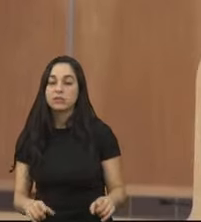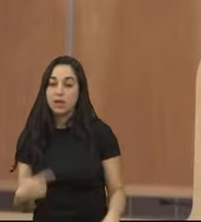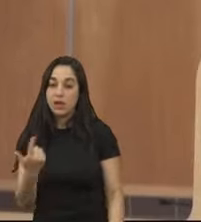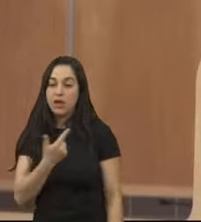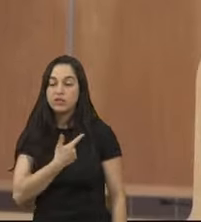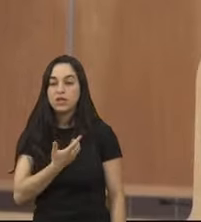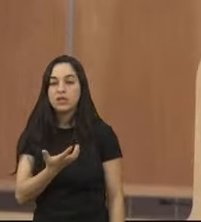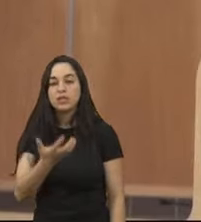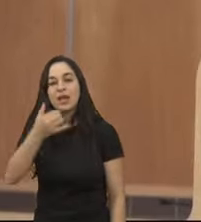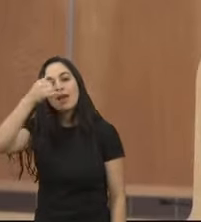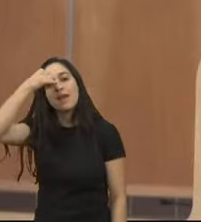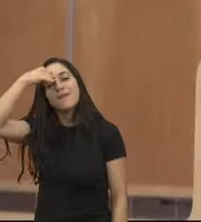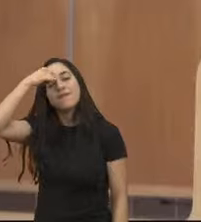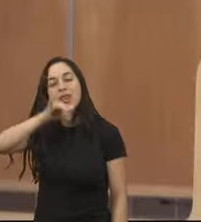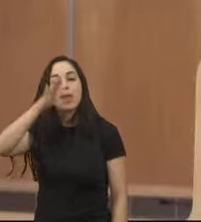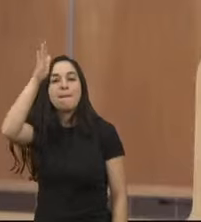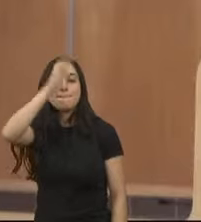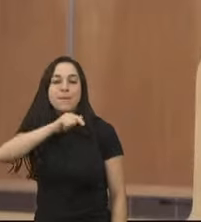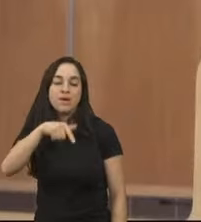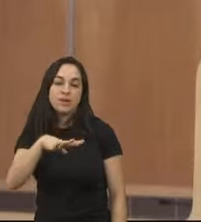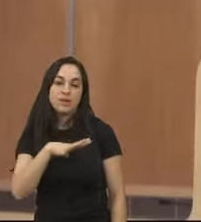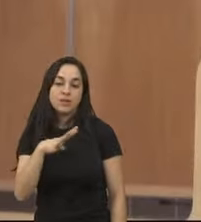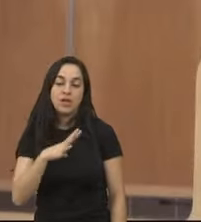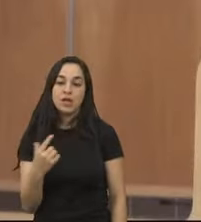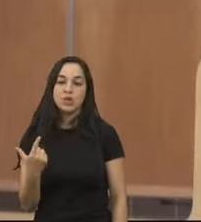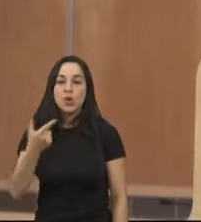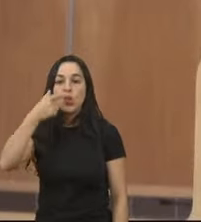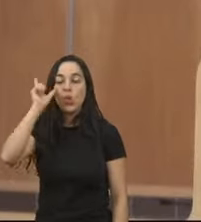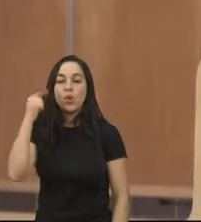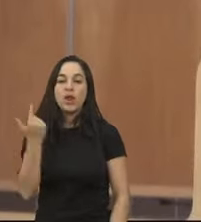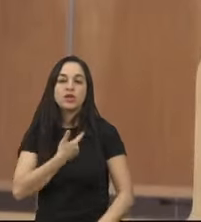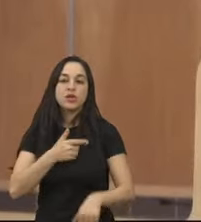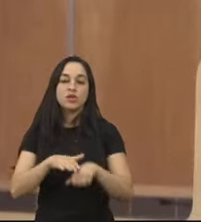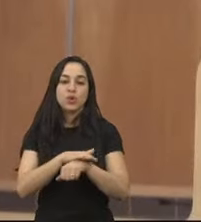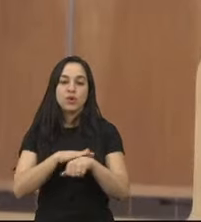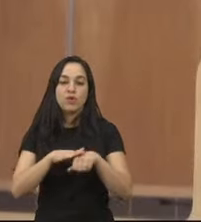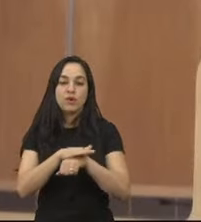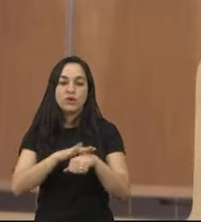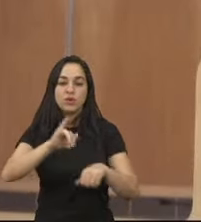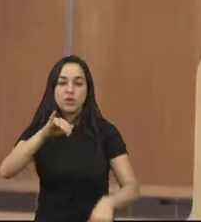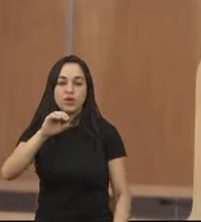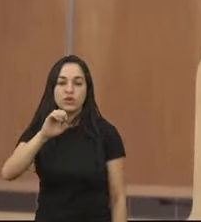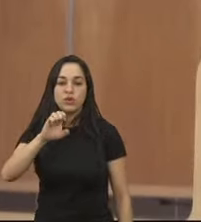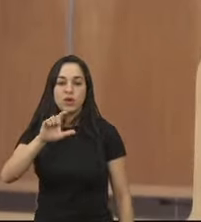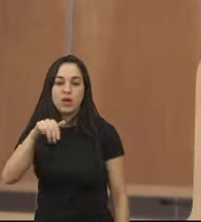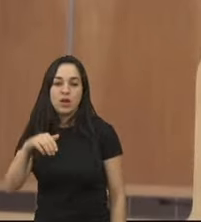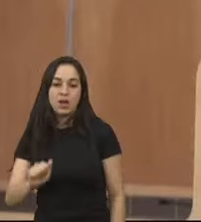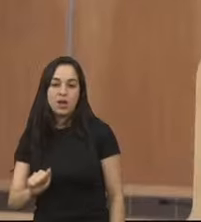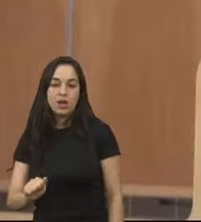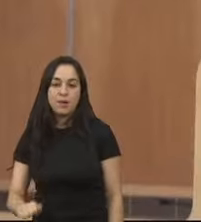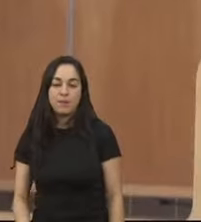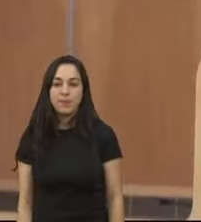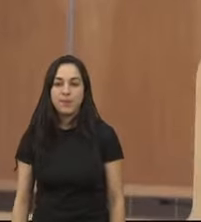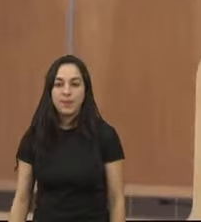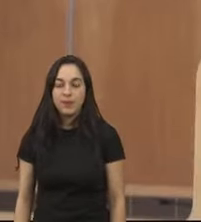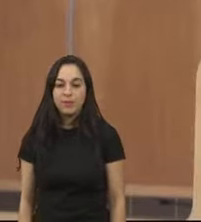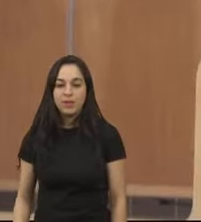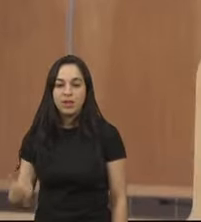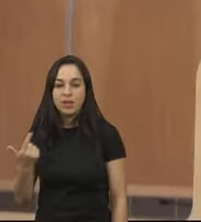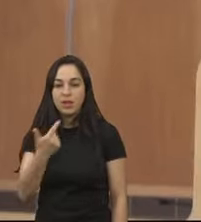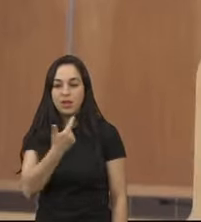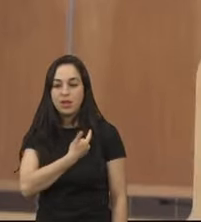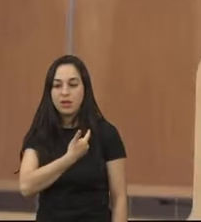quer evitar isso na cidade. A gente conversou ontem, né, com a Joelma, conversamos com os vereadores, conversamos com o prefeito também, e a gente pretende